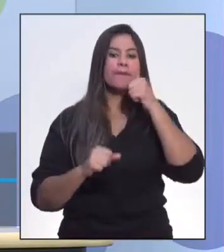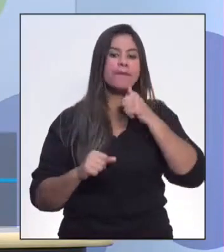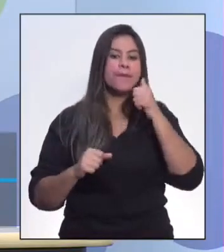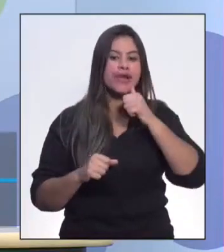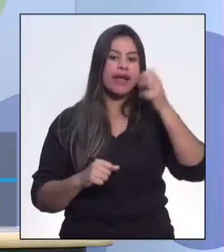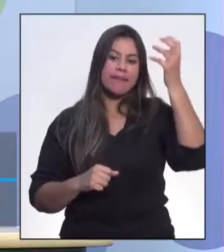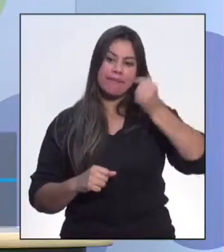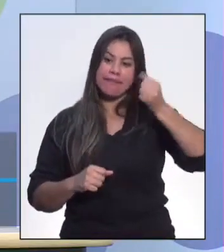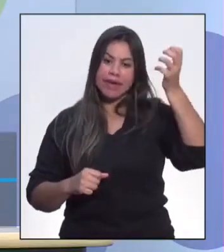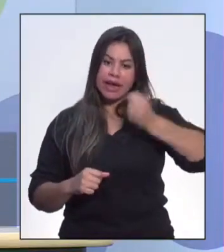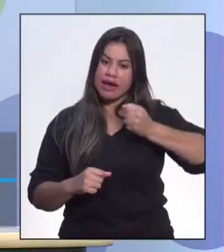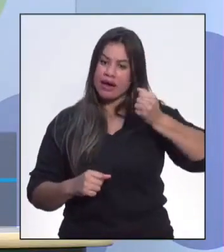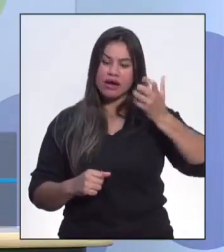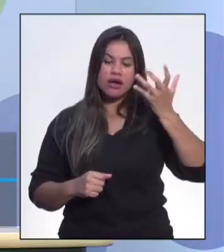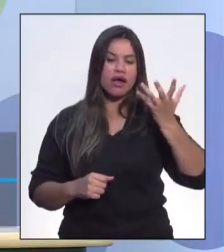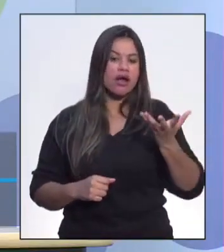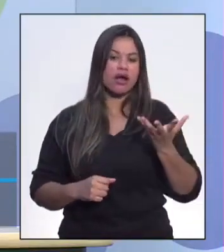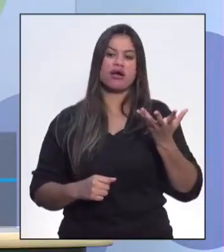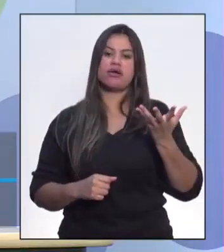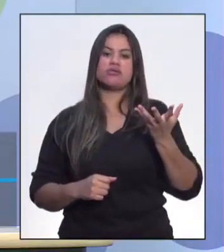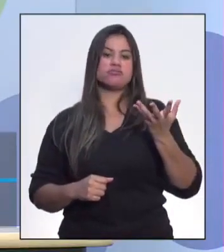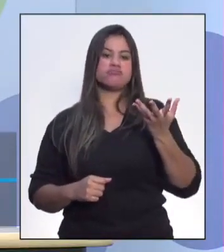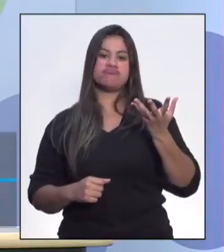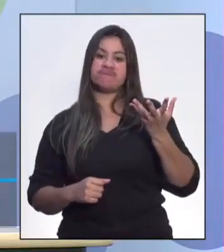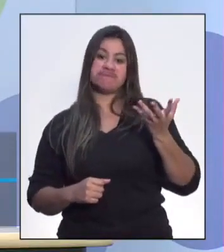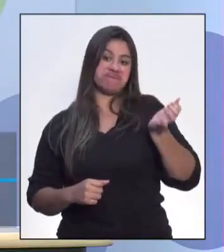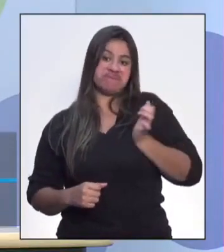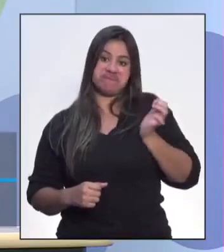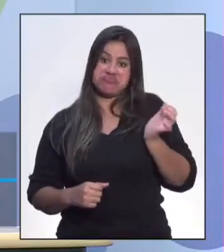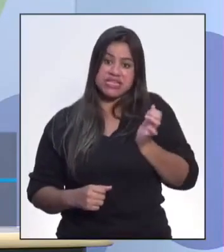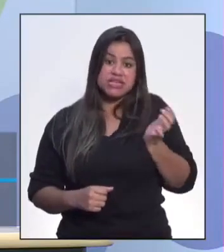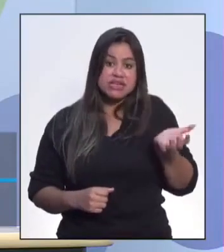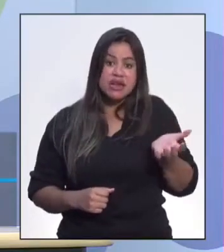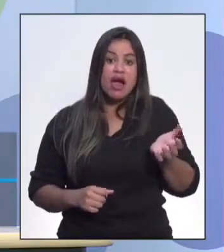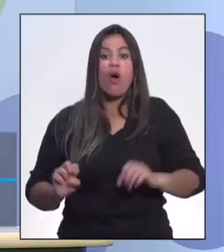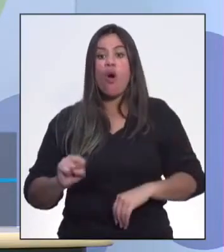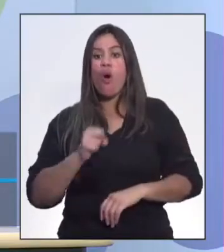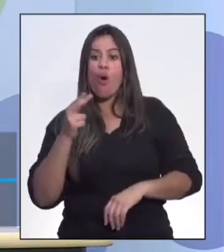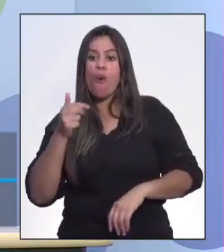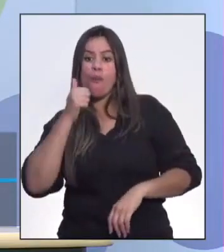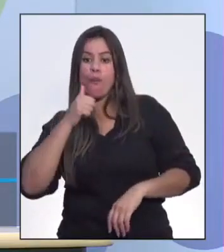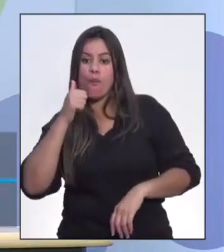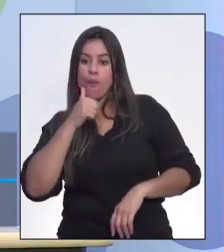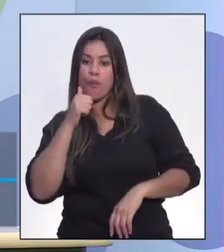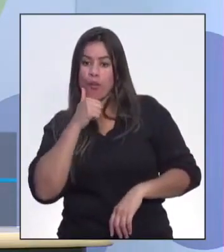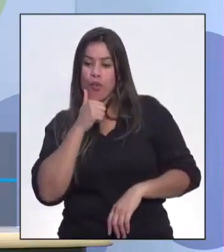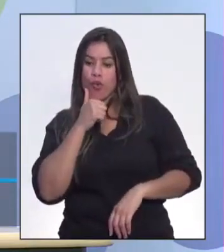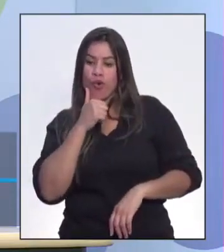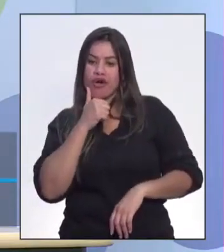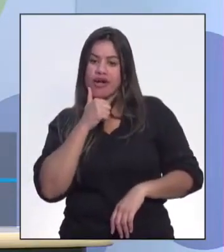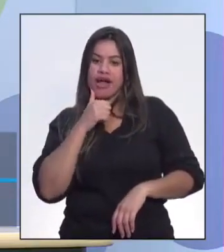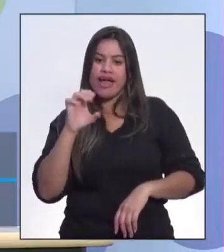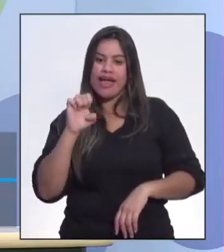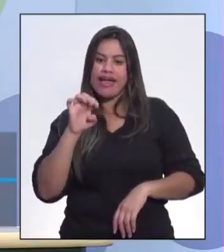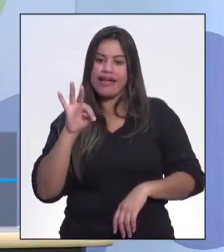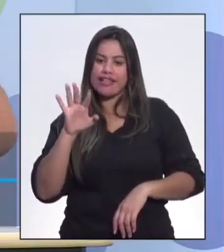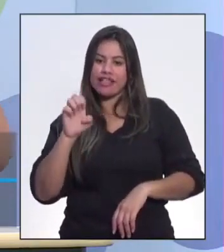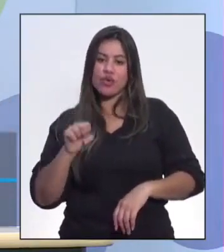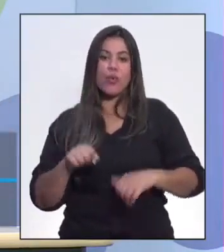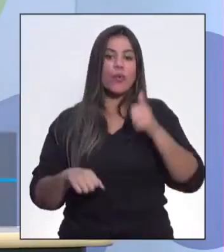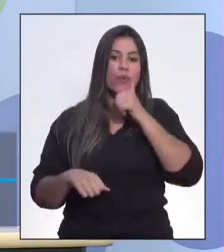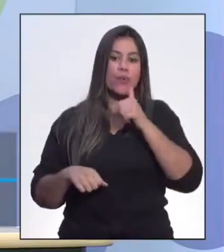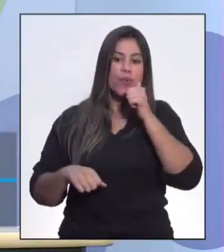é branca, vamos dizer, que é rica, ou uma mulher que é hétero, uma mulher que é cis. Então, a gente sabe